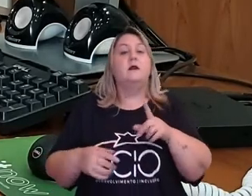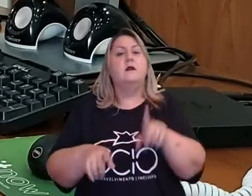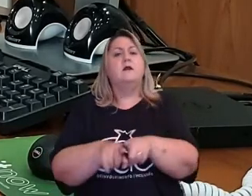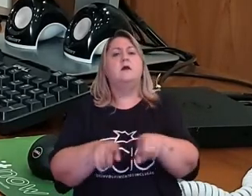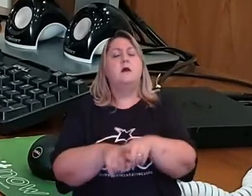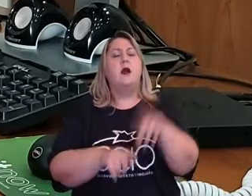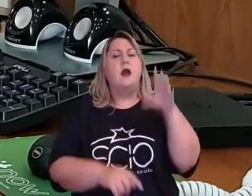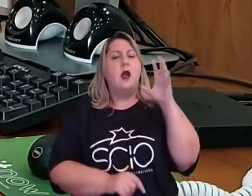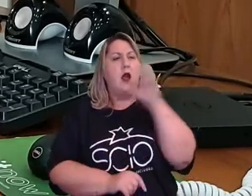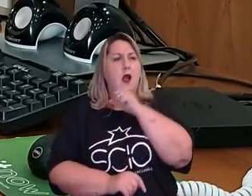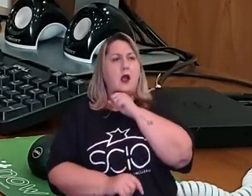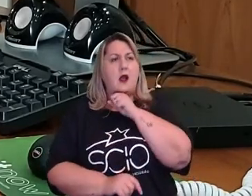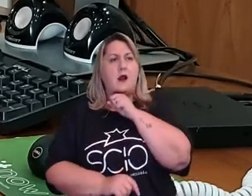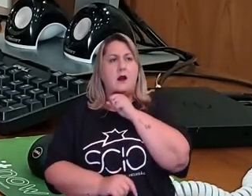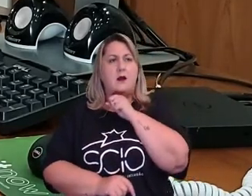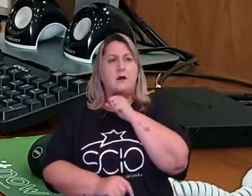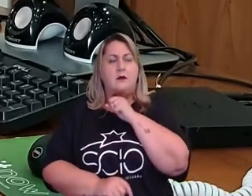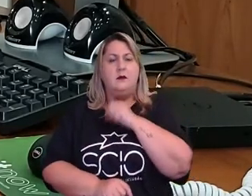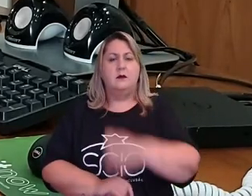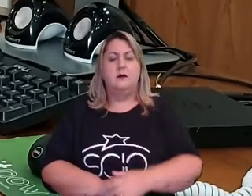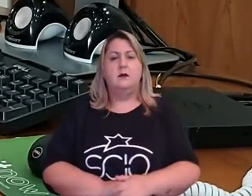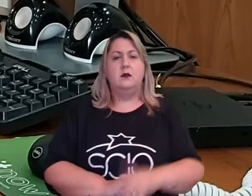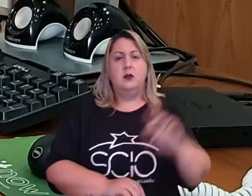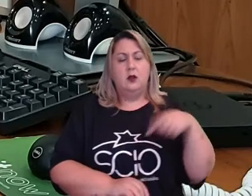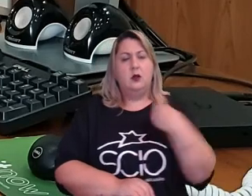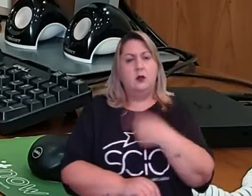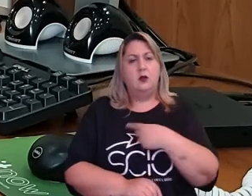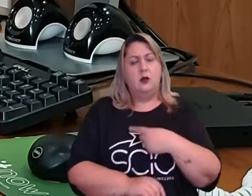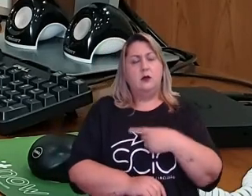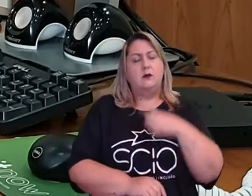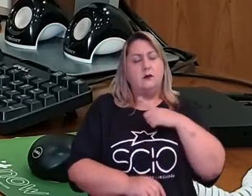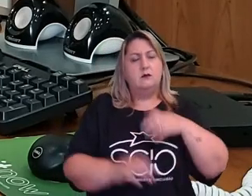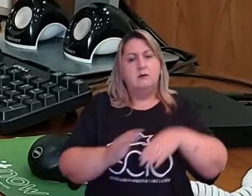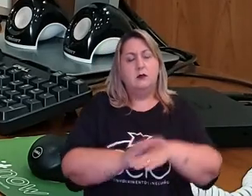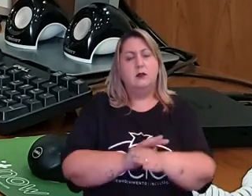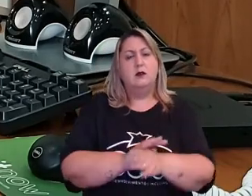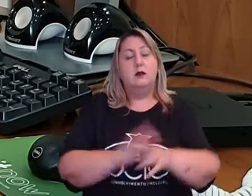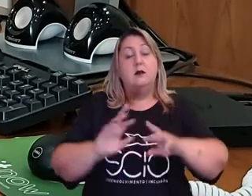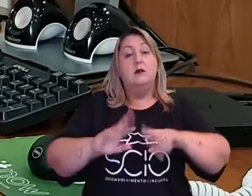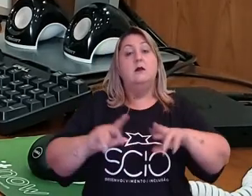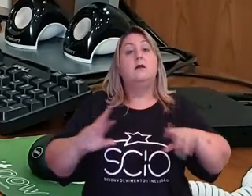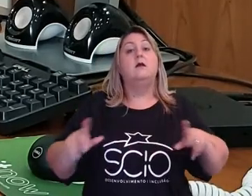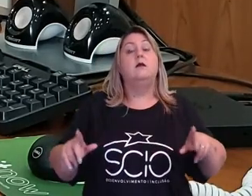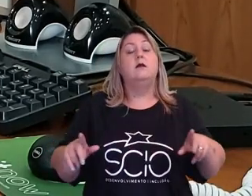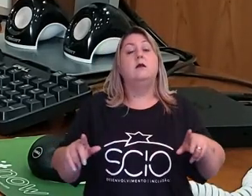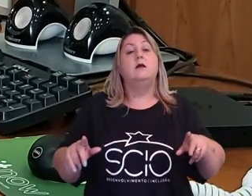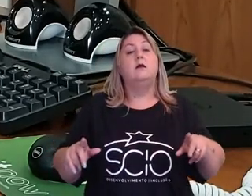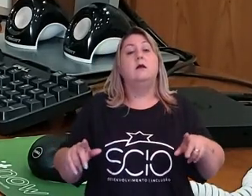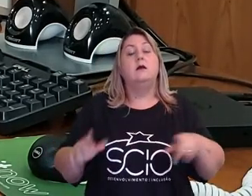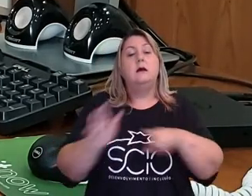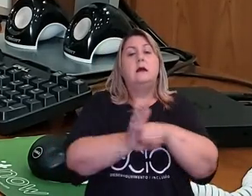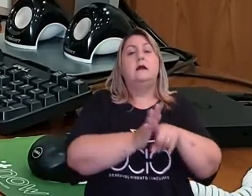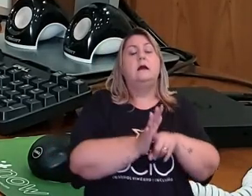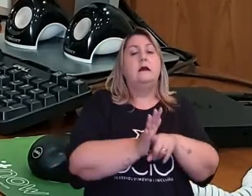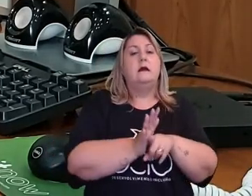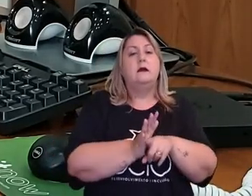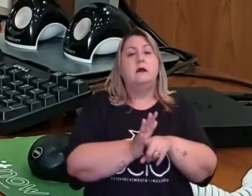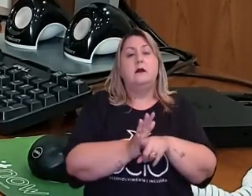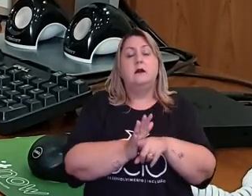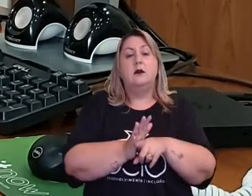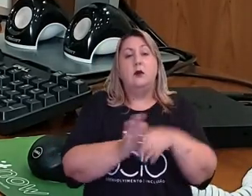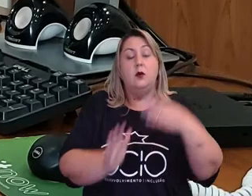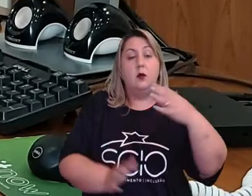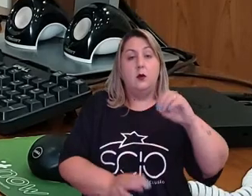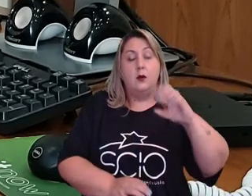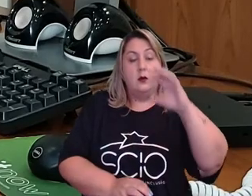rápida para vocês nunca mais esquecerem. Todos nós temos hábitos, né? E muitos dos hábitos, e as pesquisas mostram, que mais de 40% do